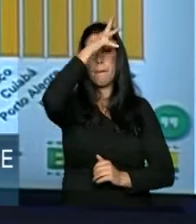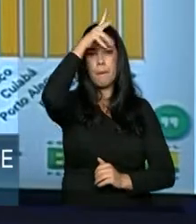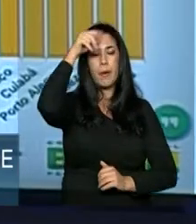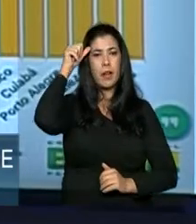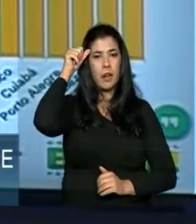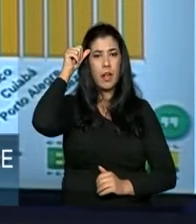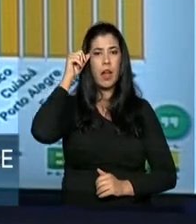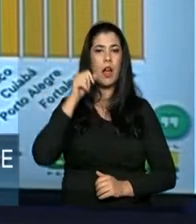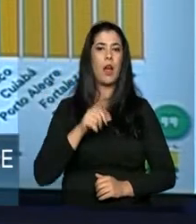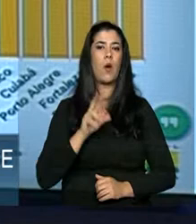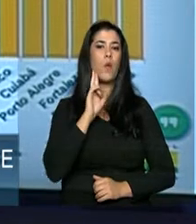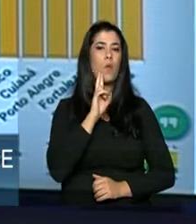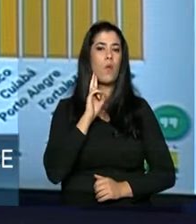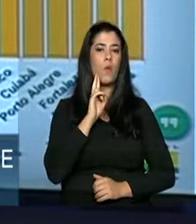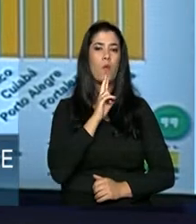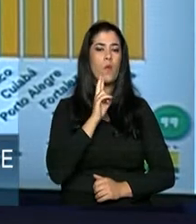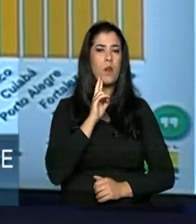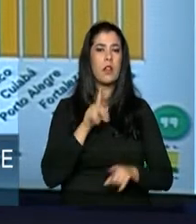Velho,